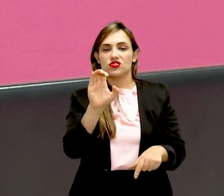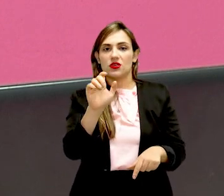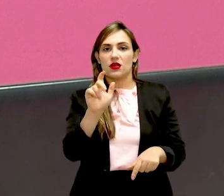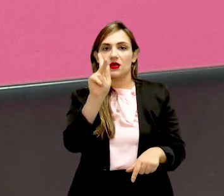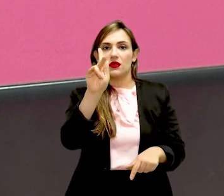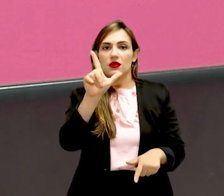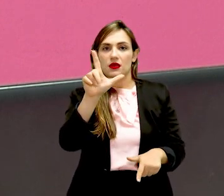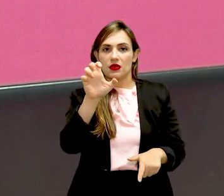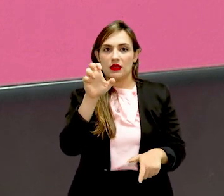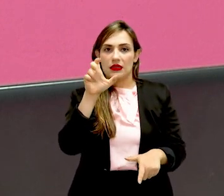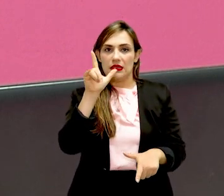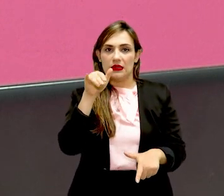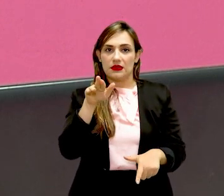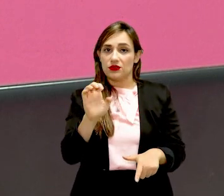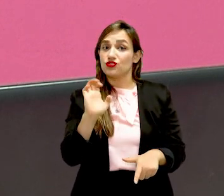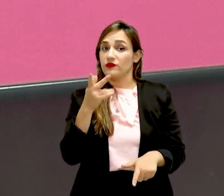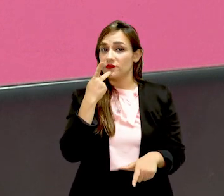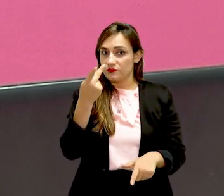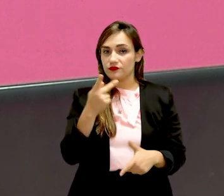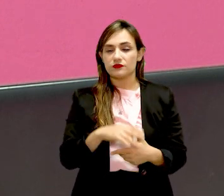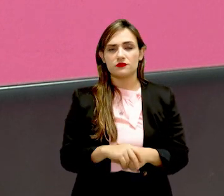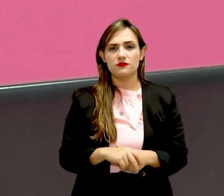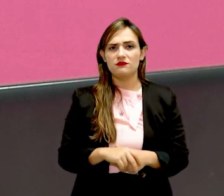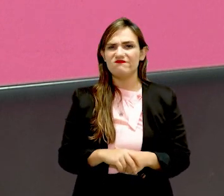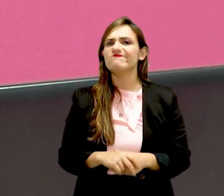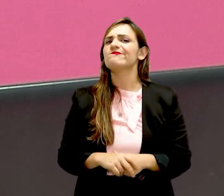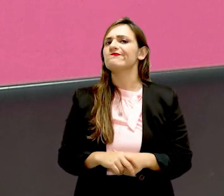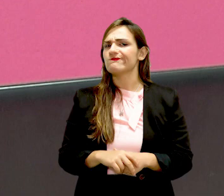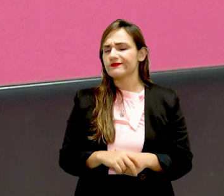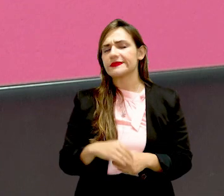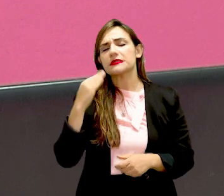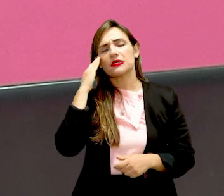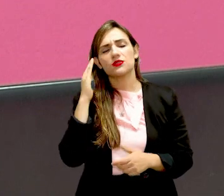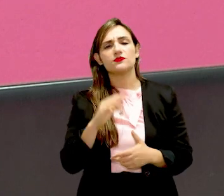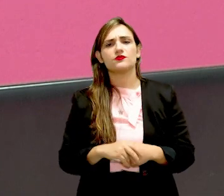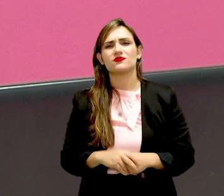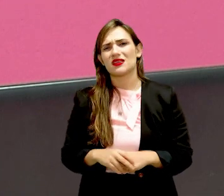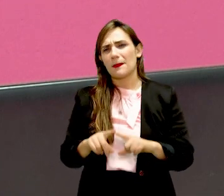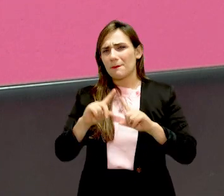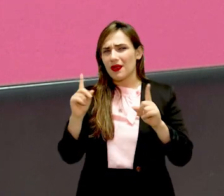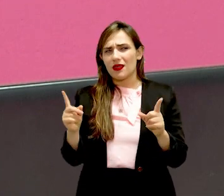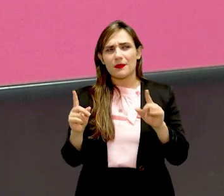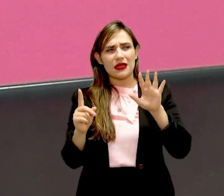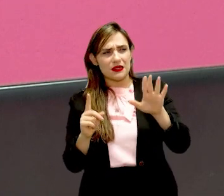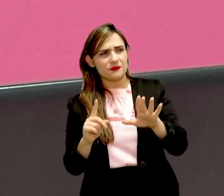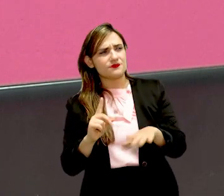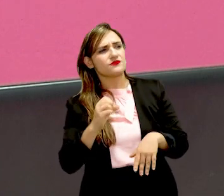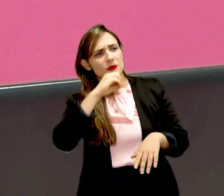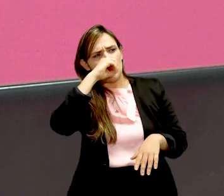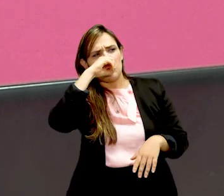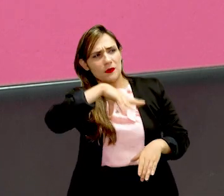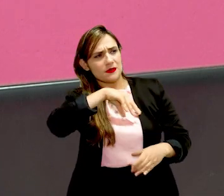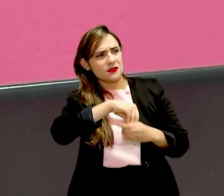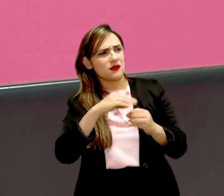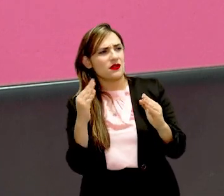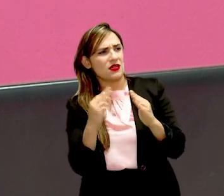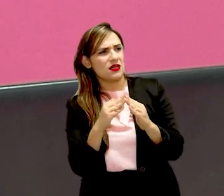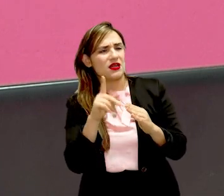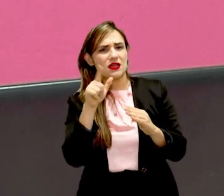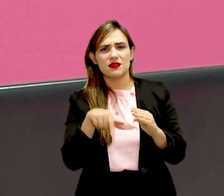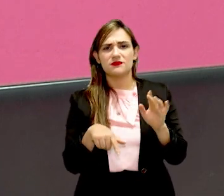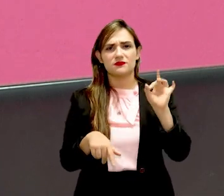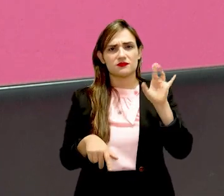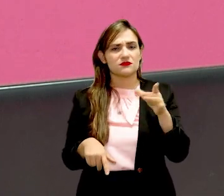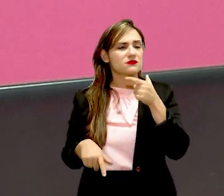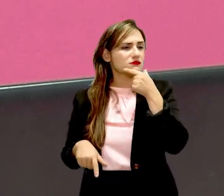gente está observando que a violência doméstica não é apenas aquela situação em que o homem ou, né, de repente, um